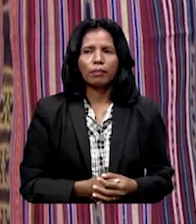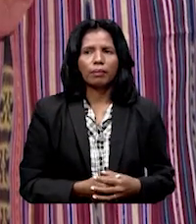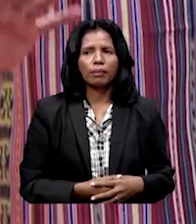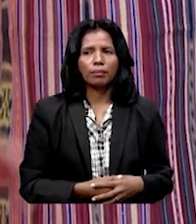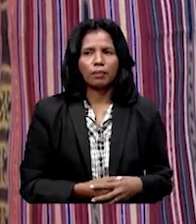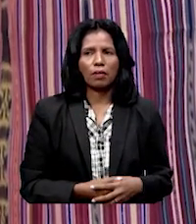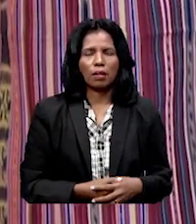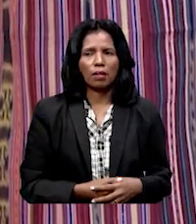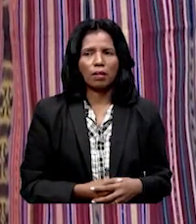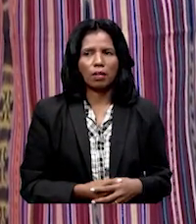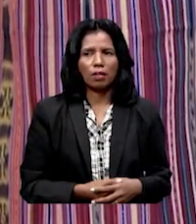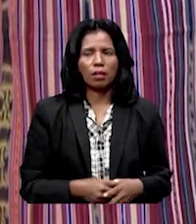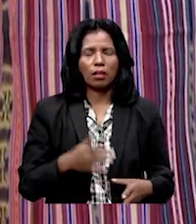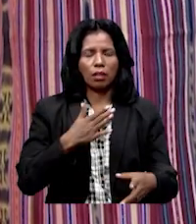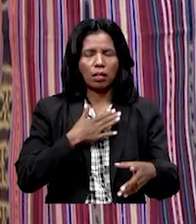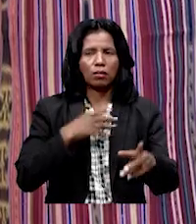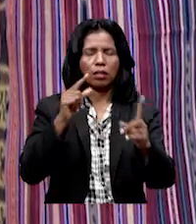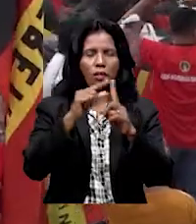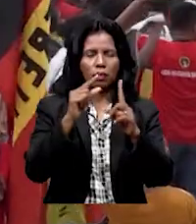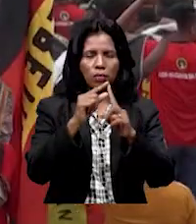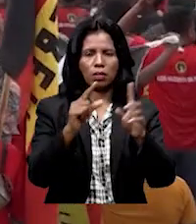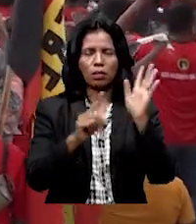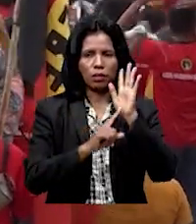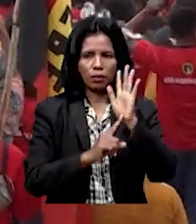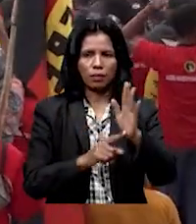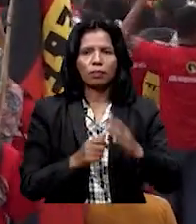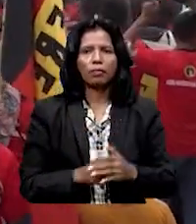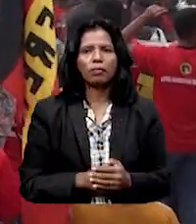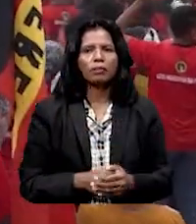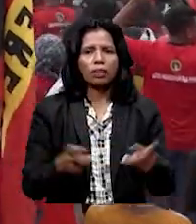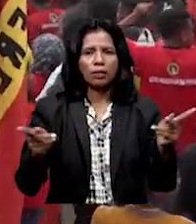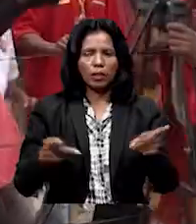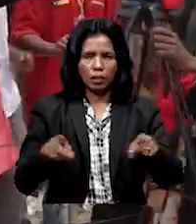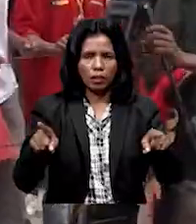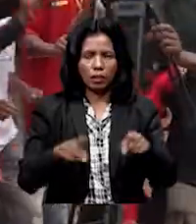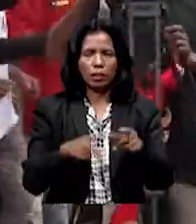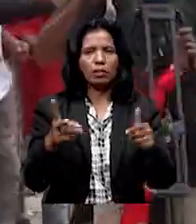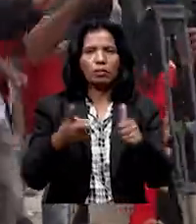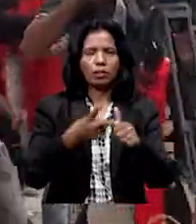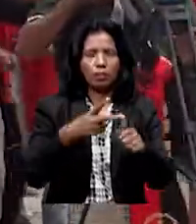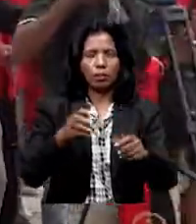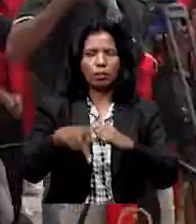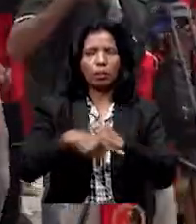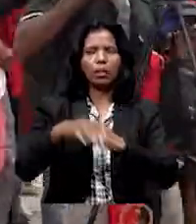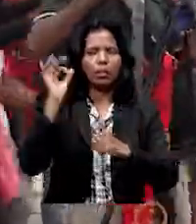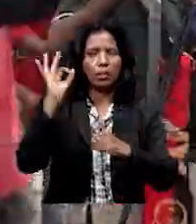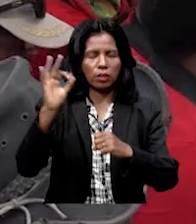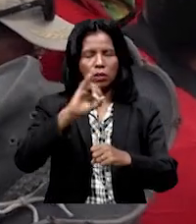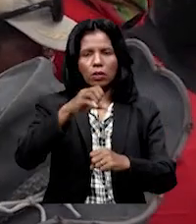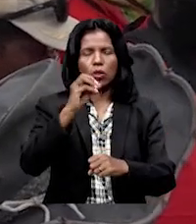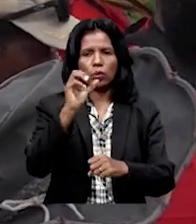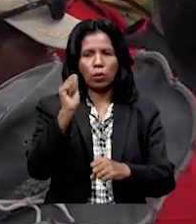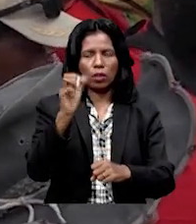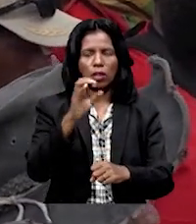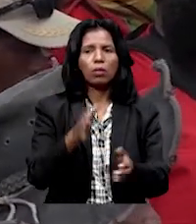Nem para a união lia for introdutório. Iha Fatin Hanesa, vice-coordenador Fretilin Município Ataoro, João da